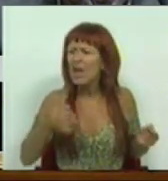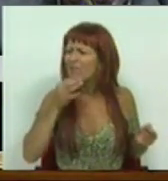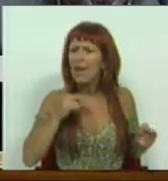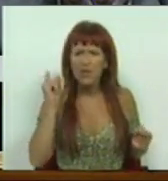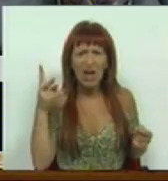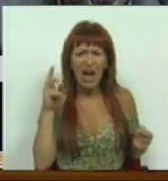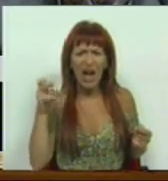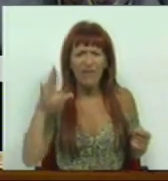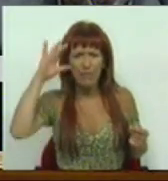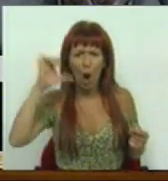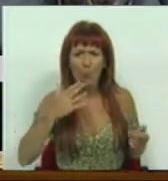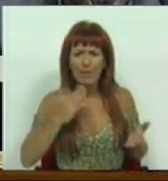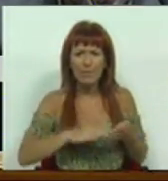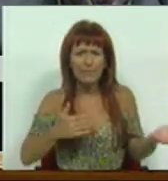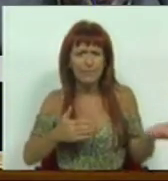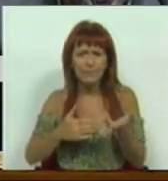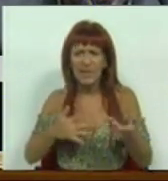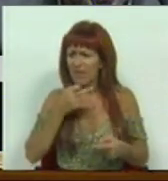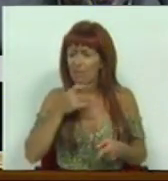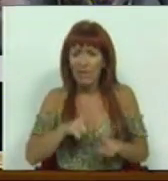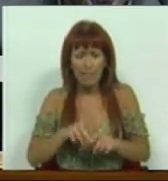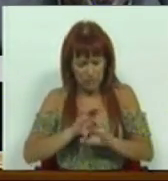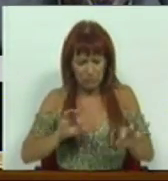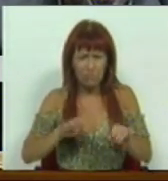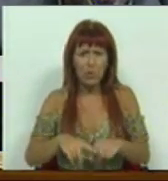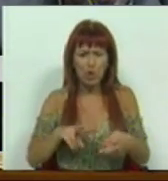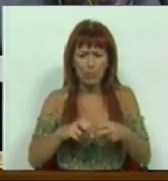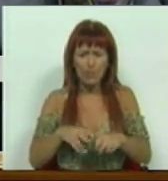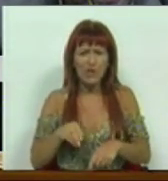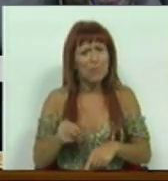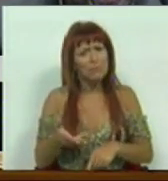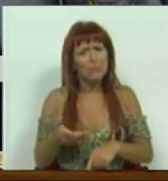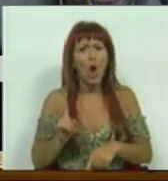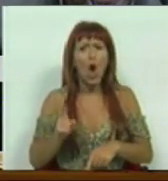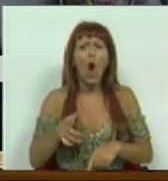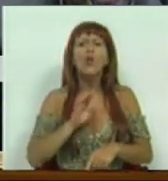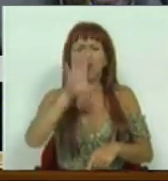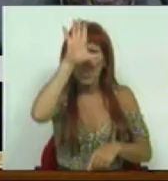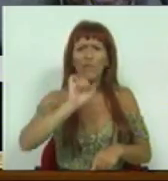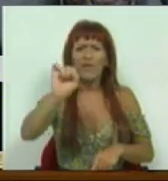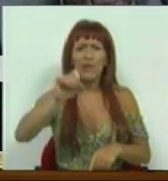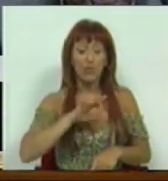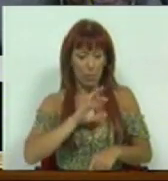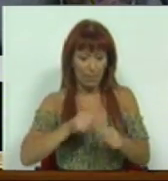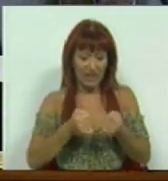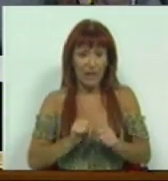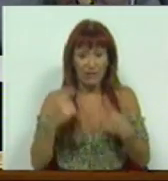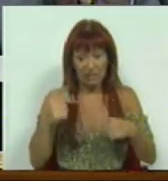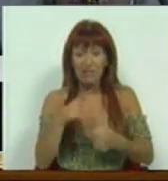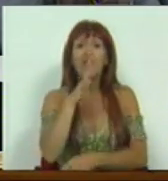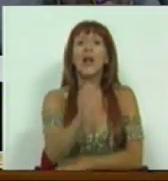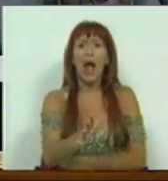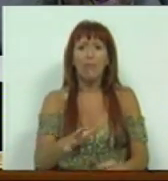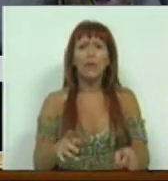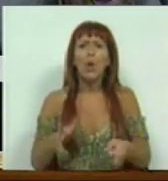falar do IVA na hotelaria e na restauração? Vamos falar com seriedade sobre os problemas da região? O que é que o seu Governo, o que é que o seu partido tem a